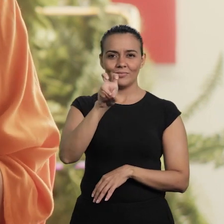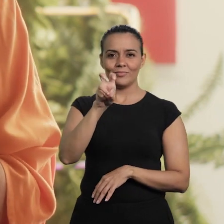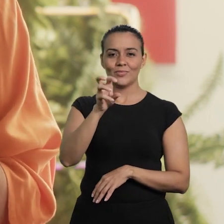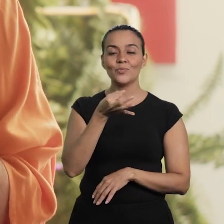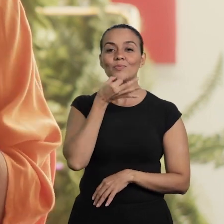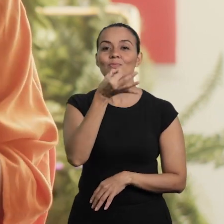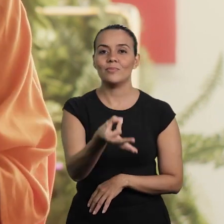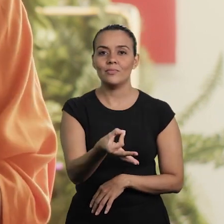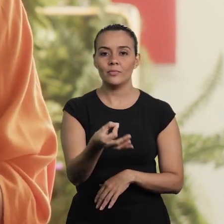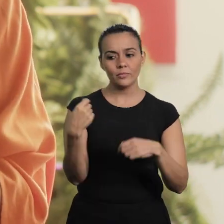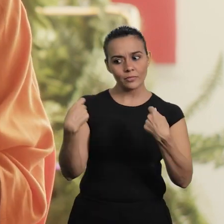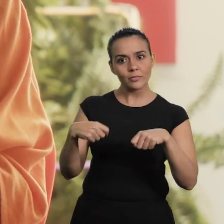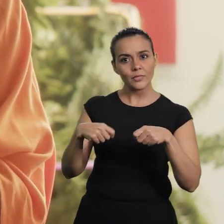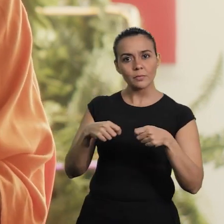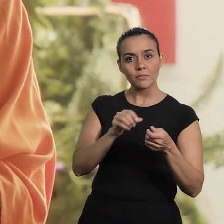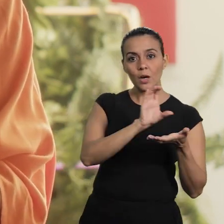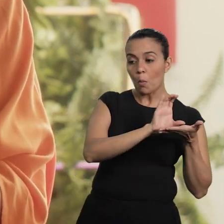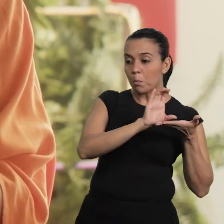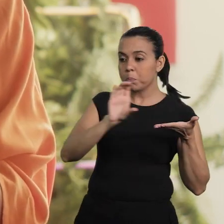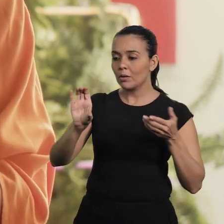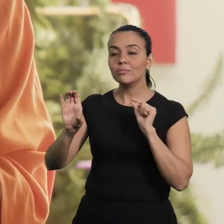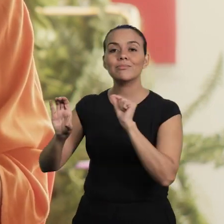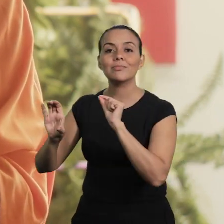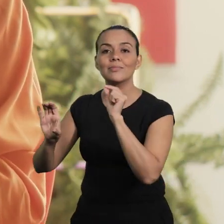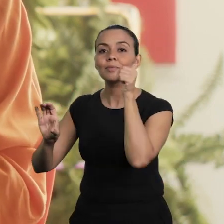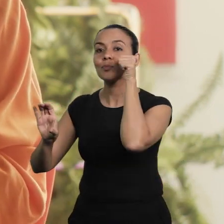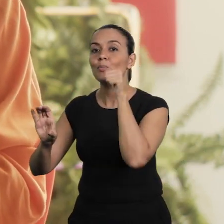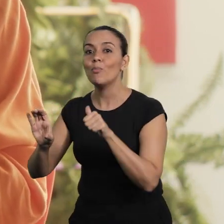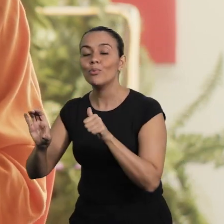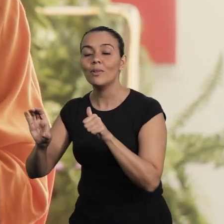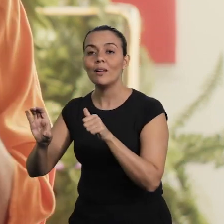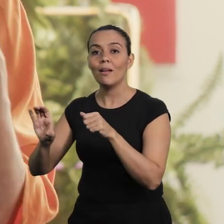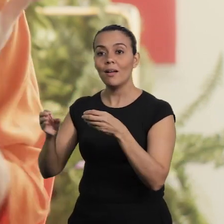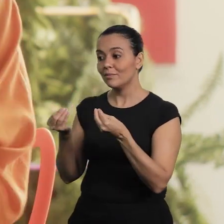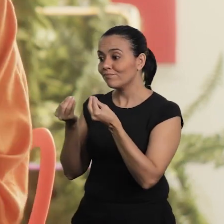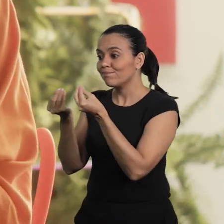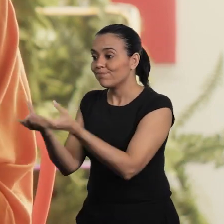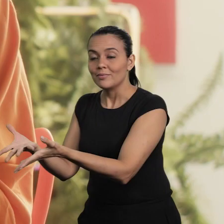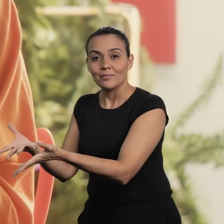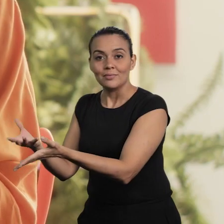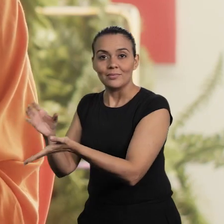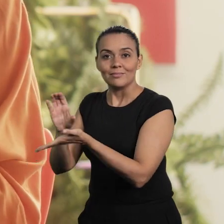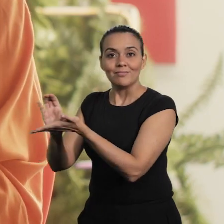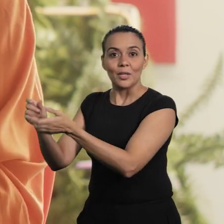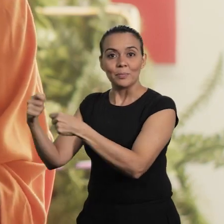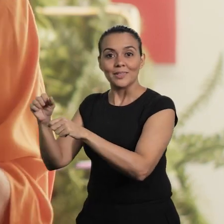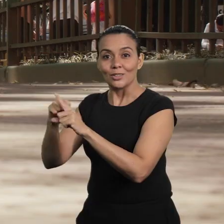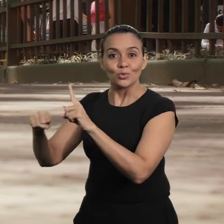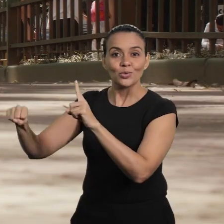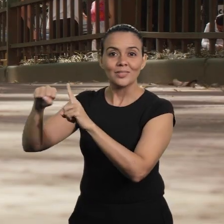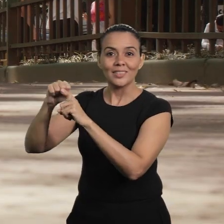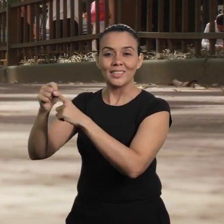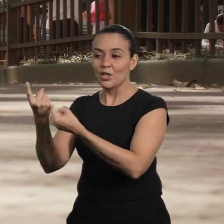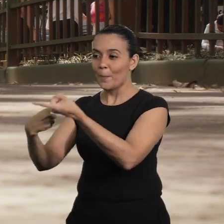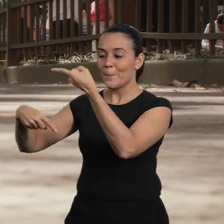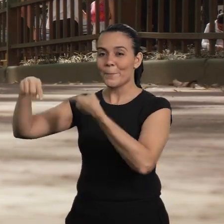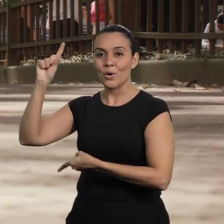a gente não investir em mulheres e em meninas, a gente não vai ver a sociedade como um todo mudando.